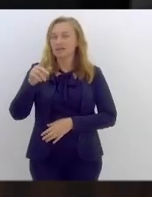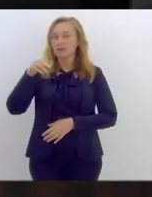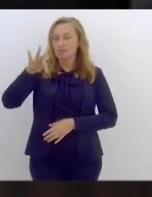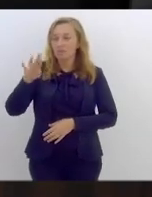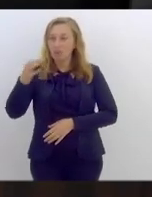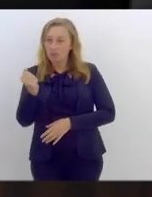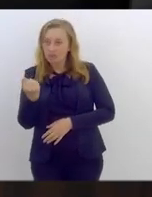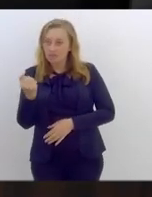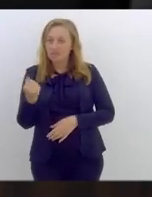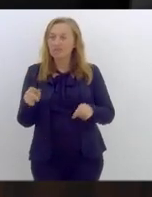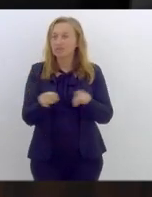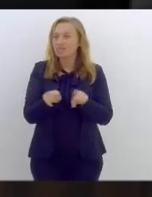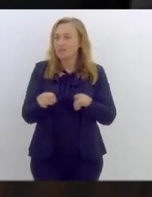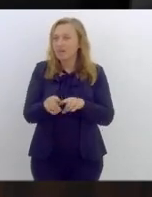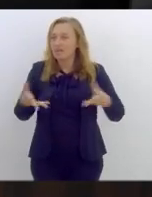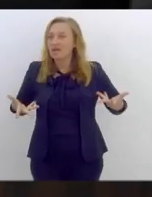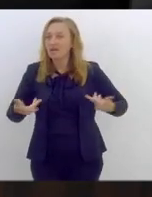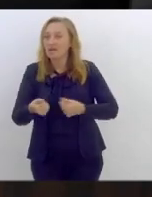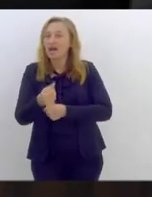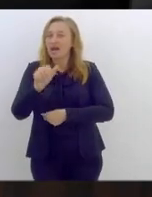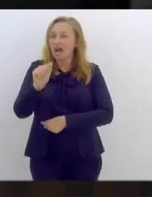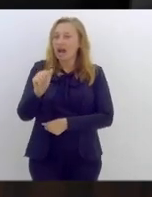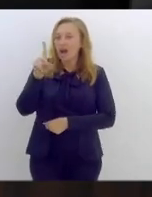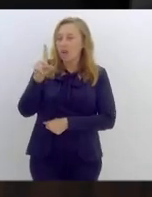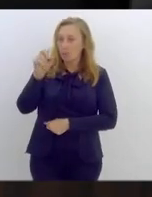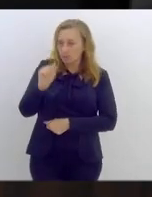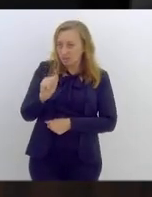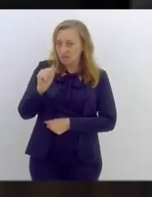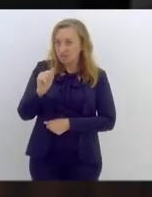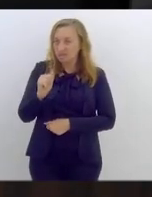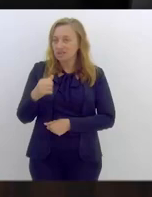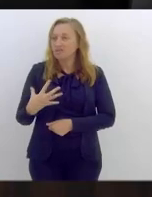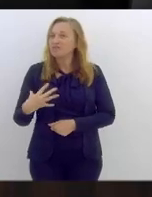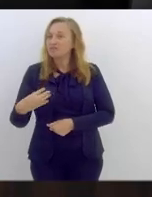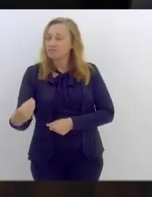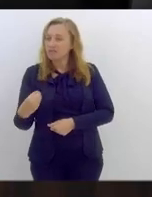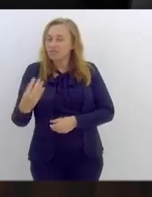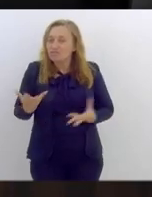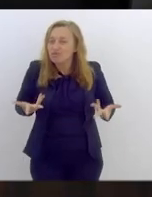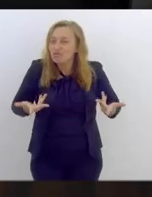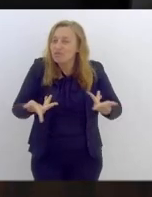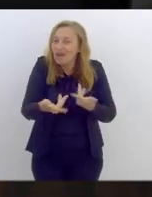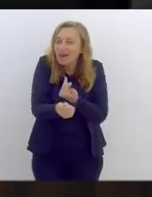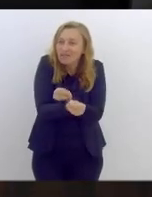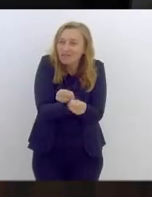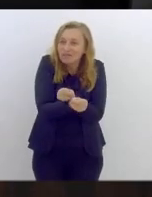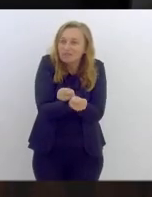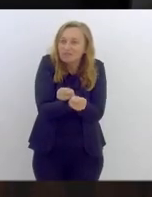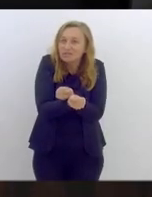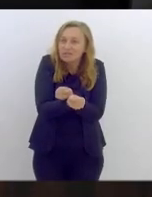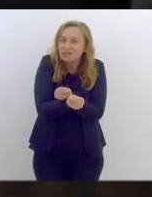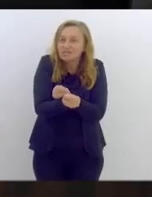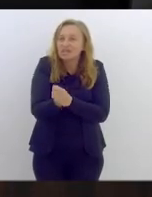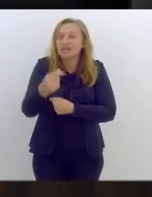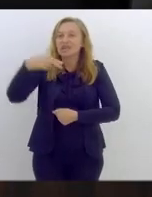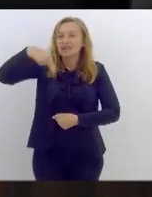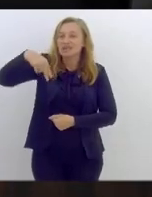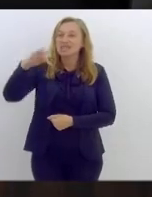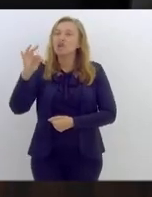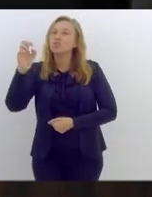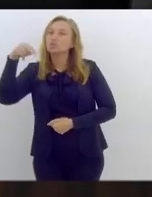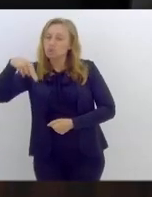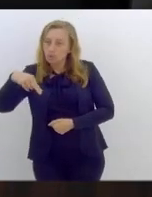nossa maravilhosa Alda Gonçalves, filha do maravilhoso Milton